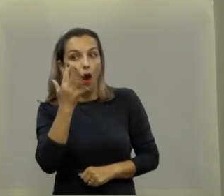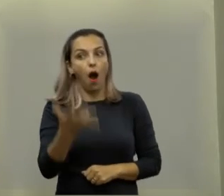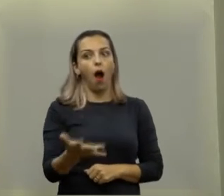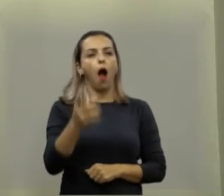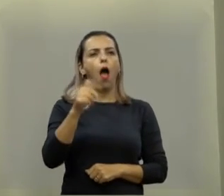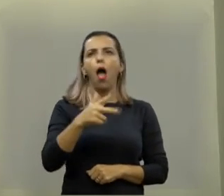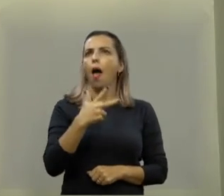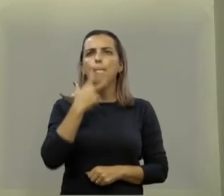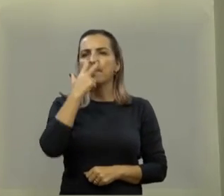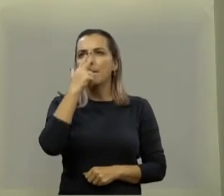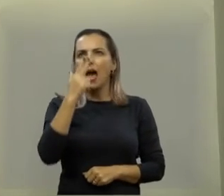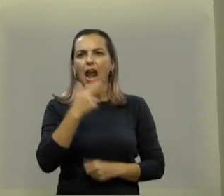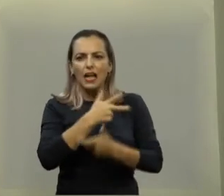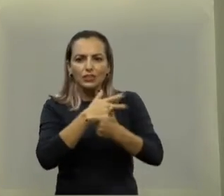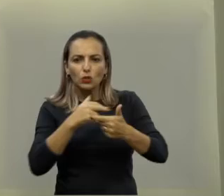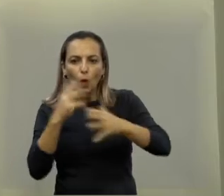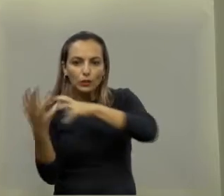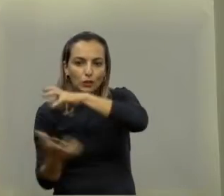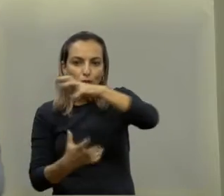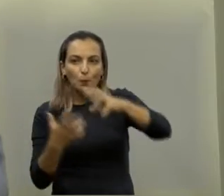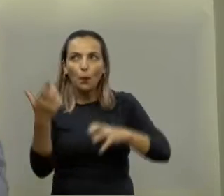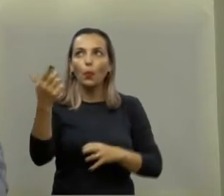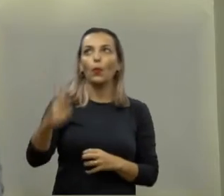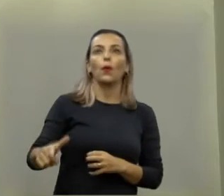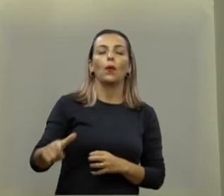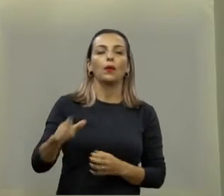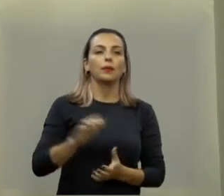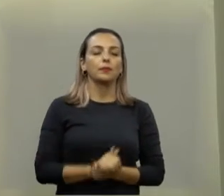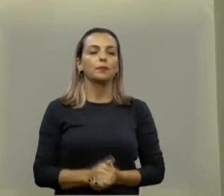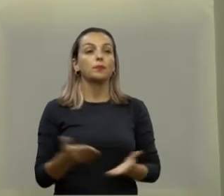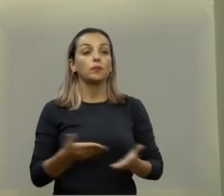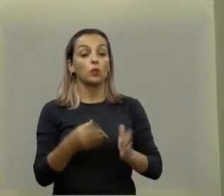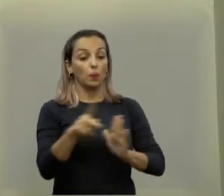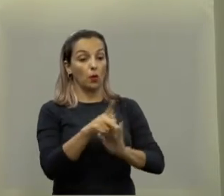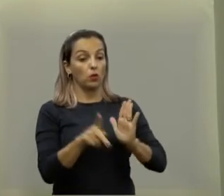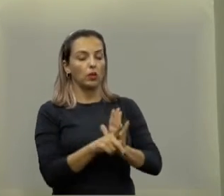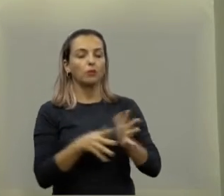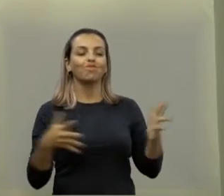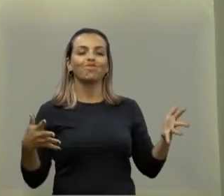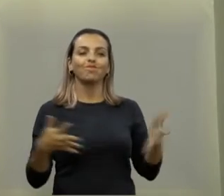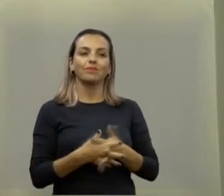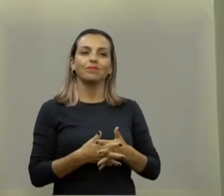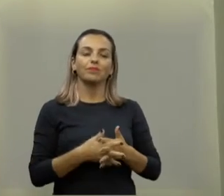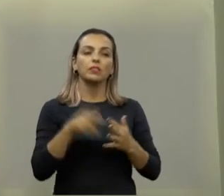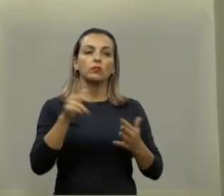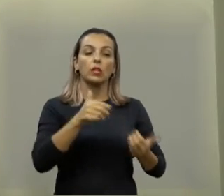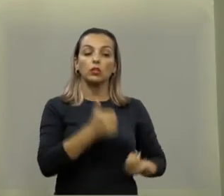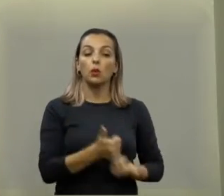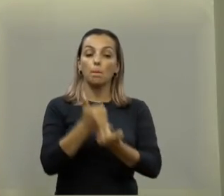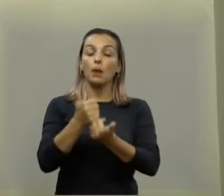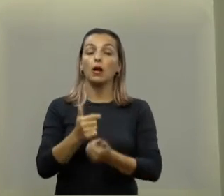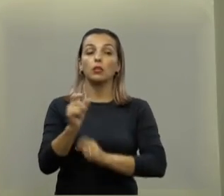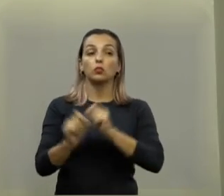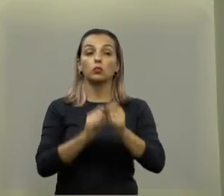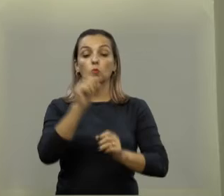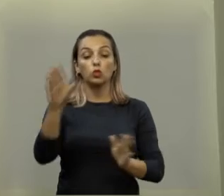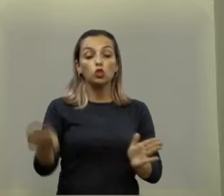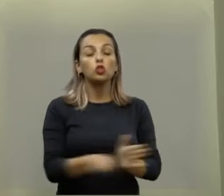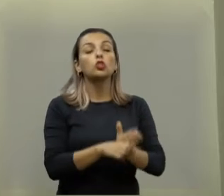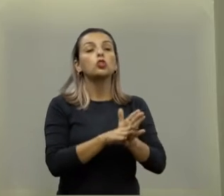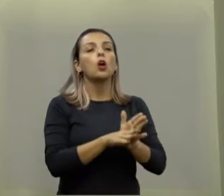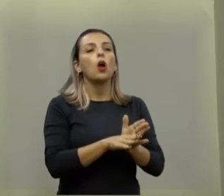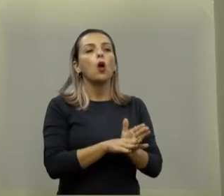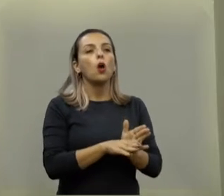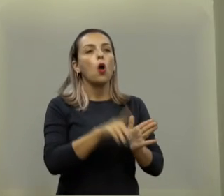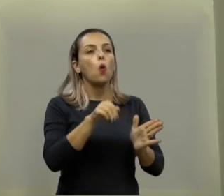Parece coisa de outro mundo são os hoje diante de um projeto de grande complexidade cujo substitutivo chegou em minhas